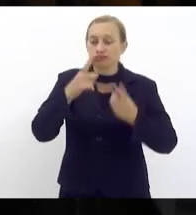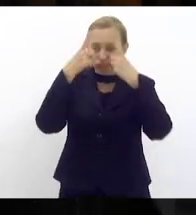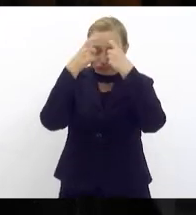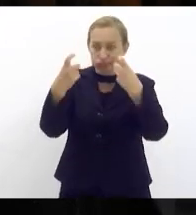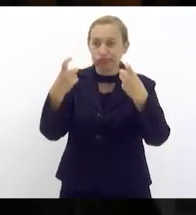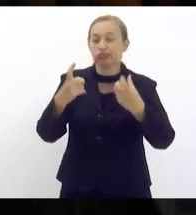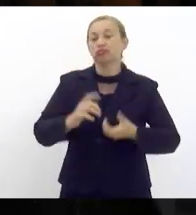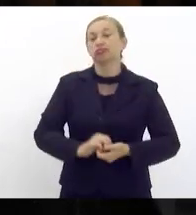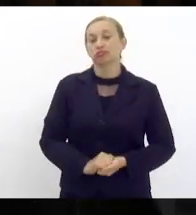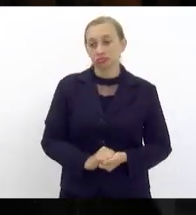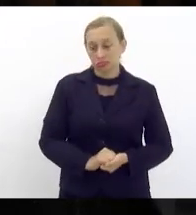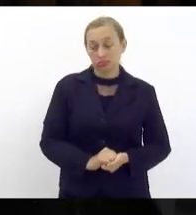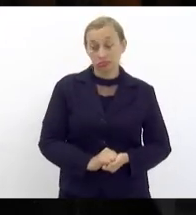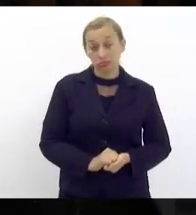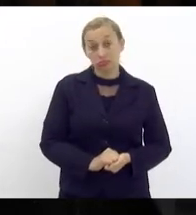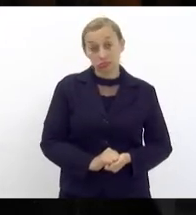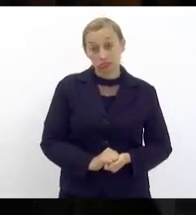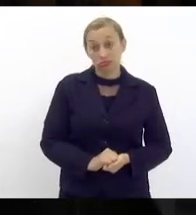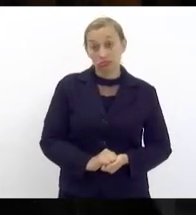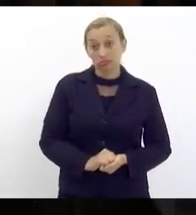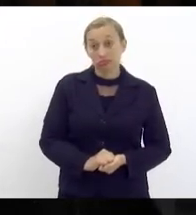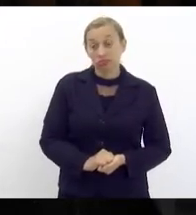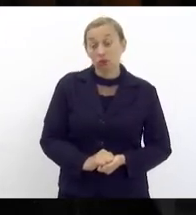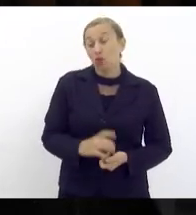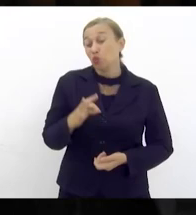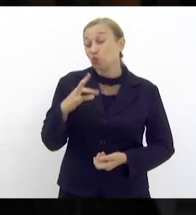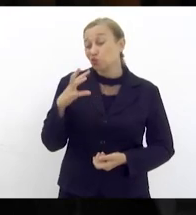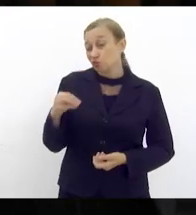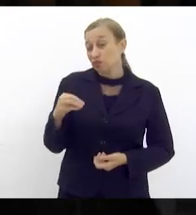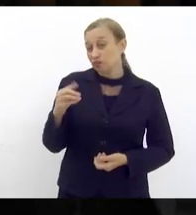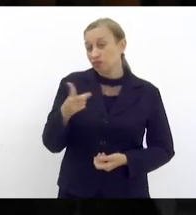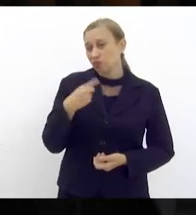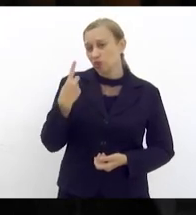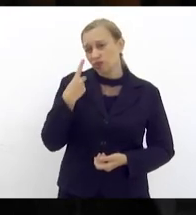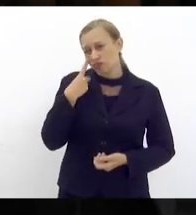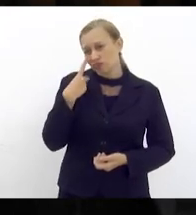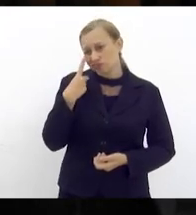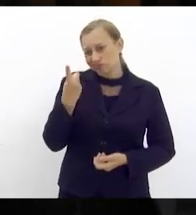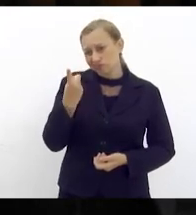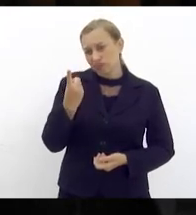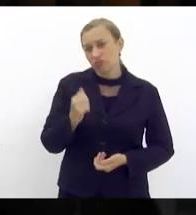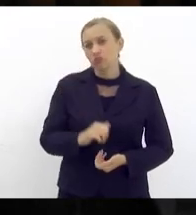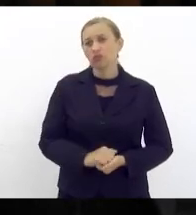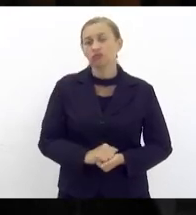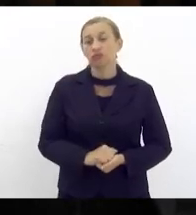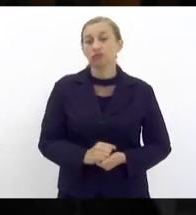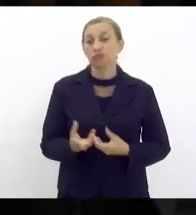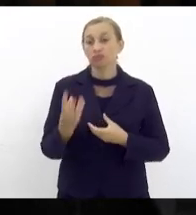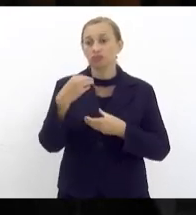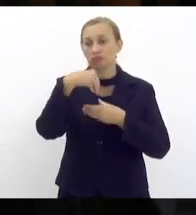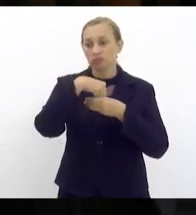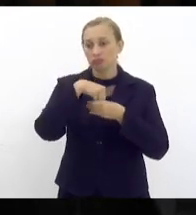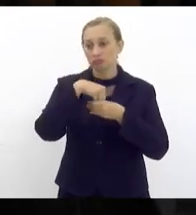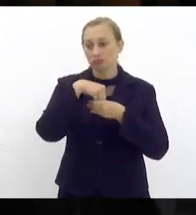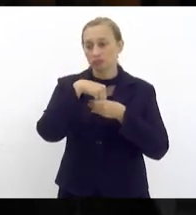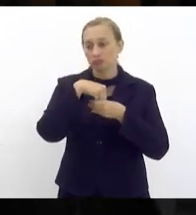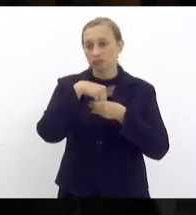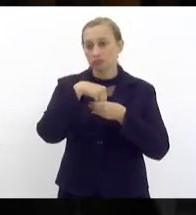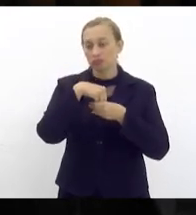violência e isso tudo que a gente está vivendo tá embutido